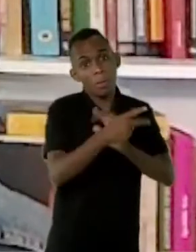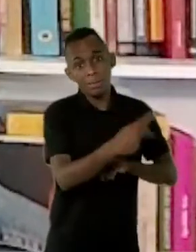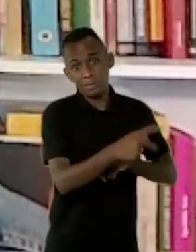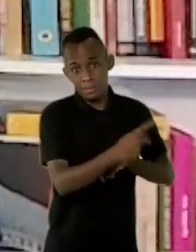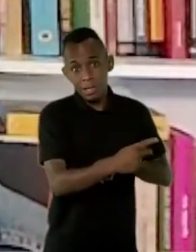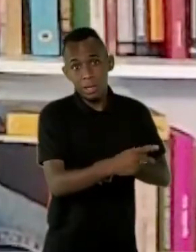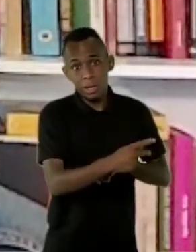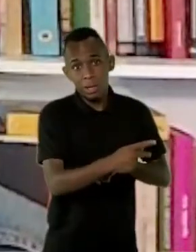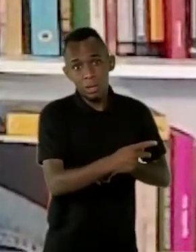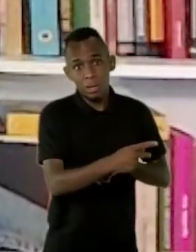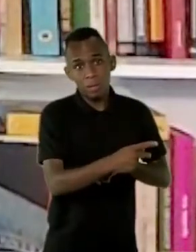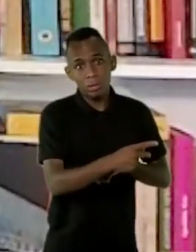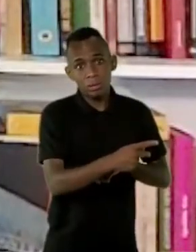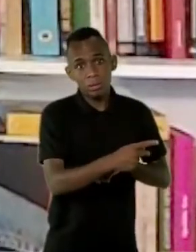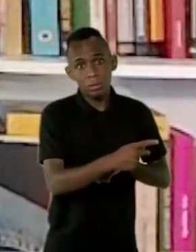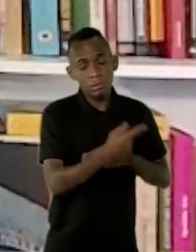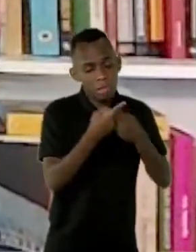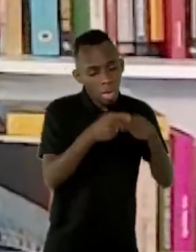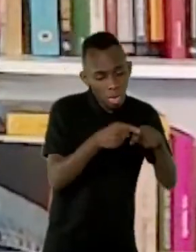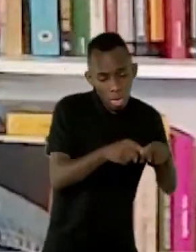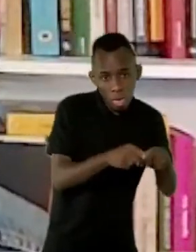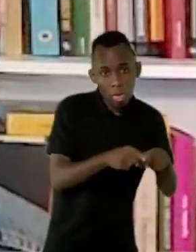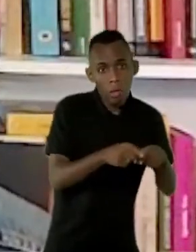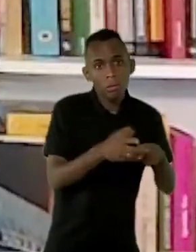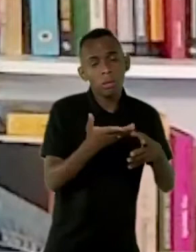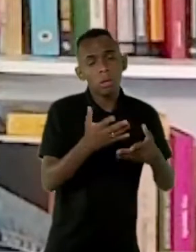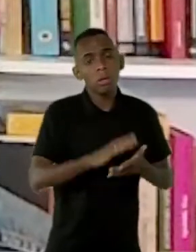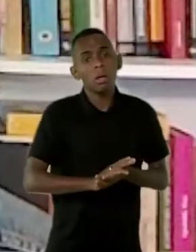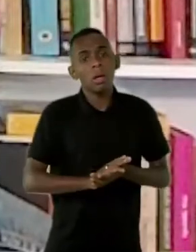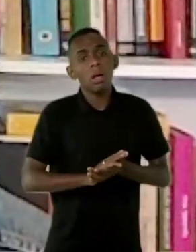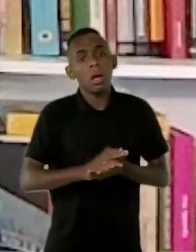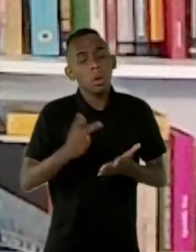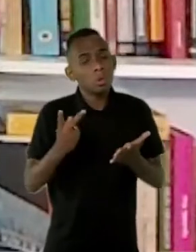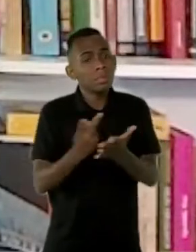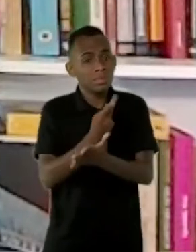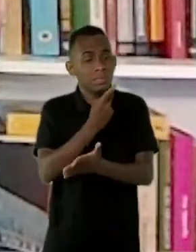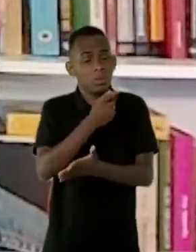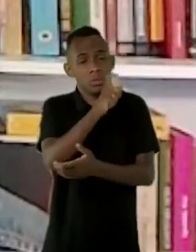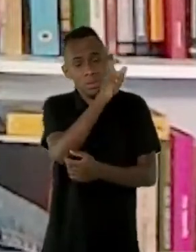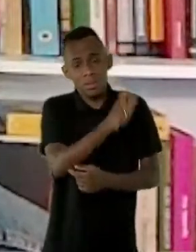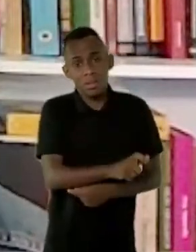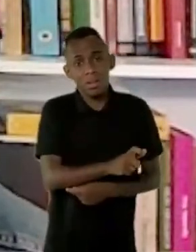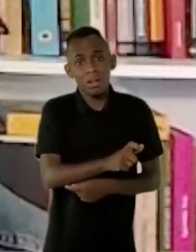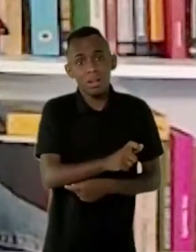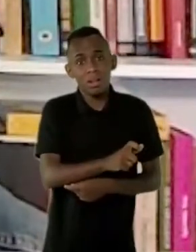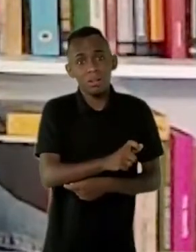mexeu com esse esquema em si de São